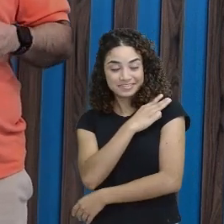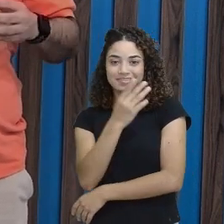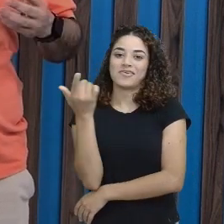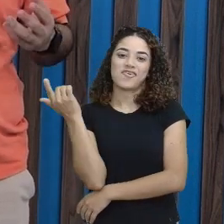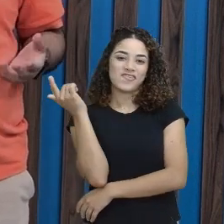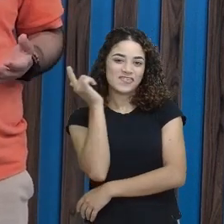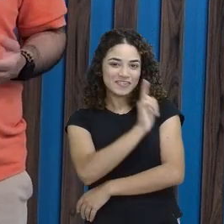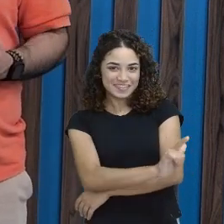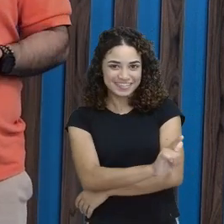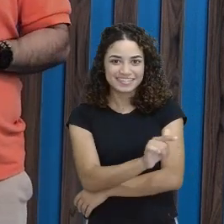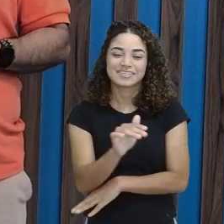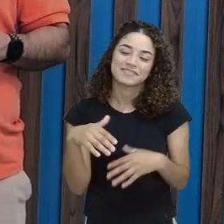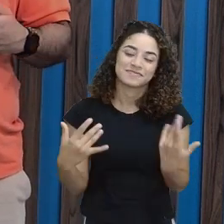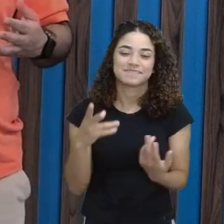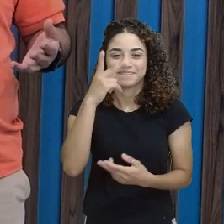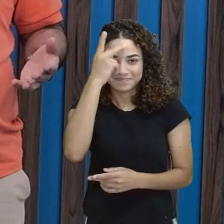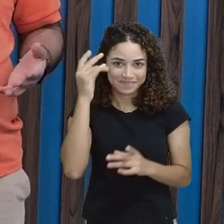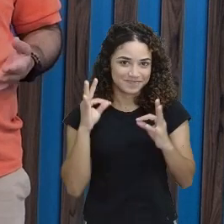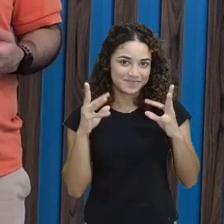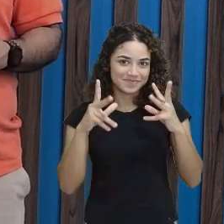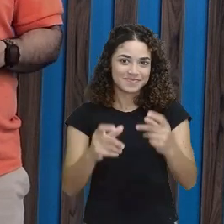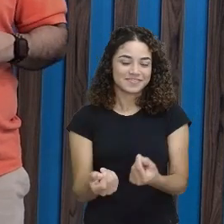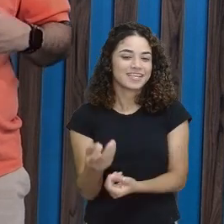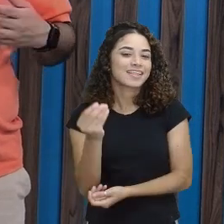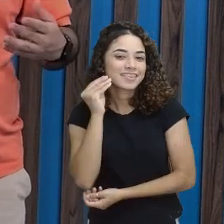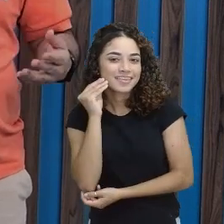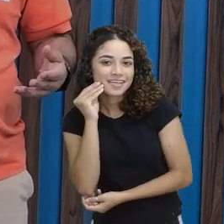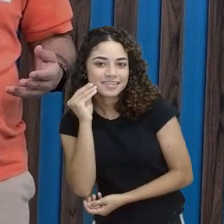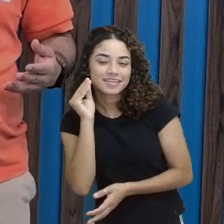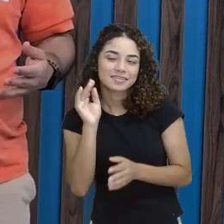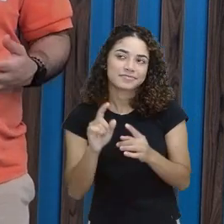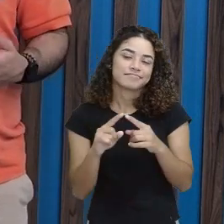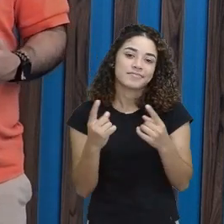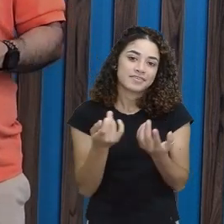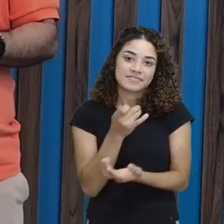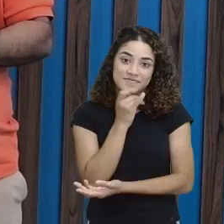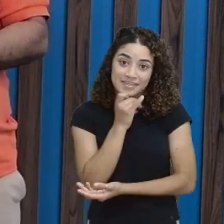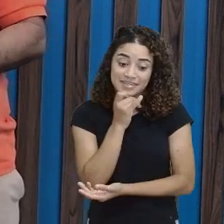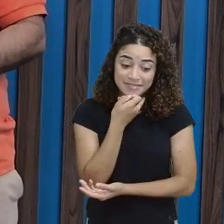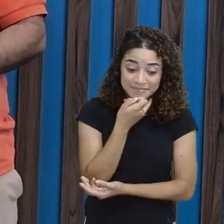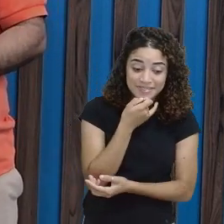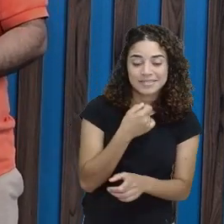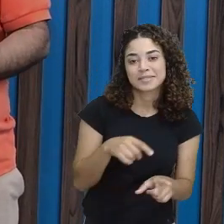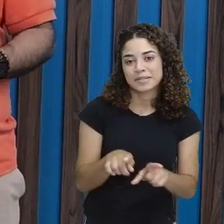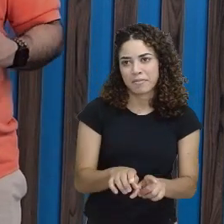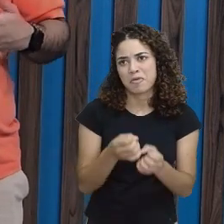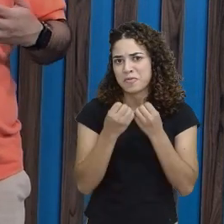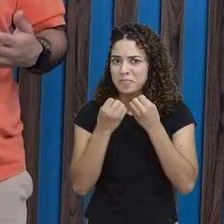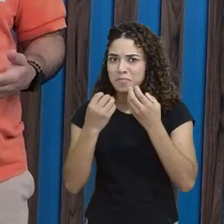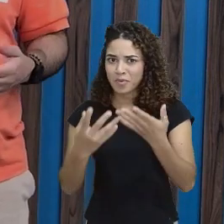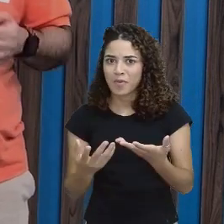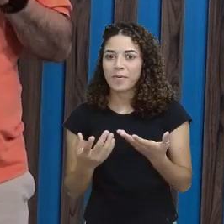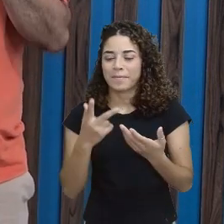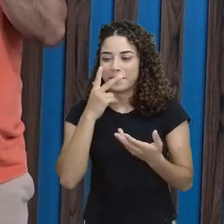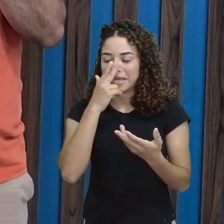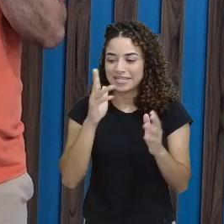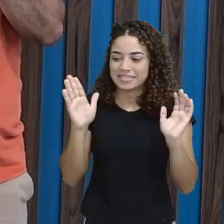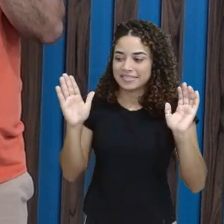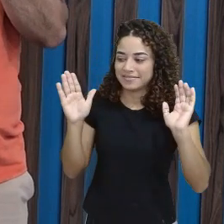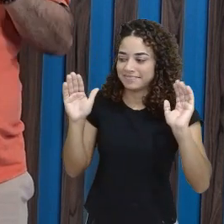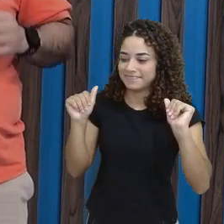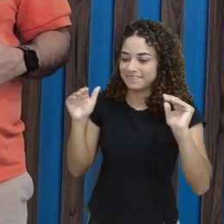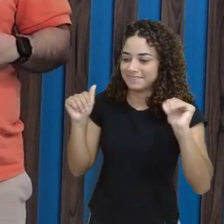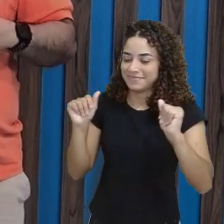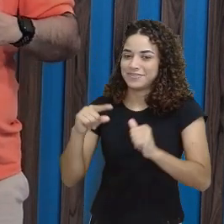Então, o pessoal que está infelizmente e felizmente também, né, se despedindo da